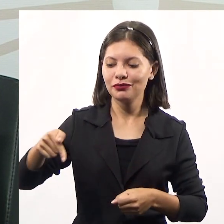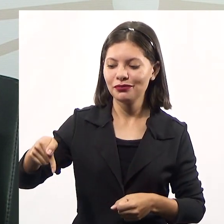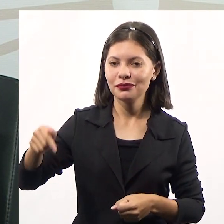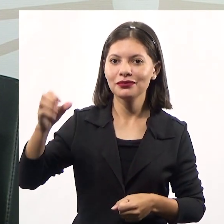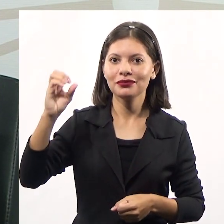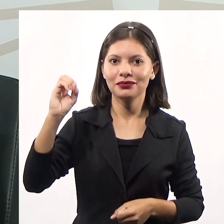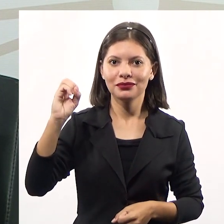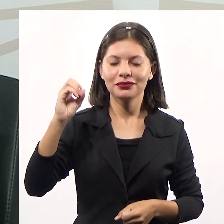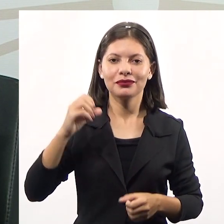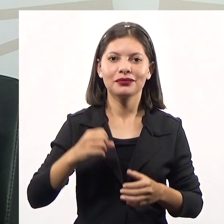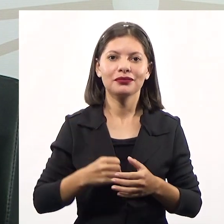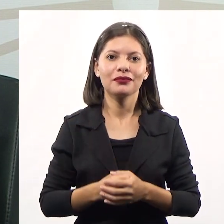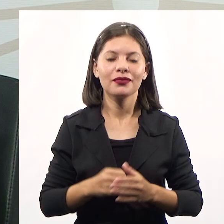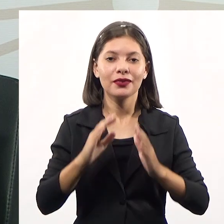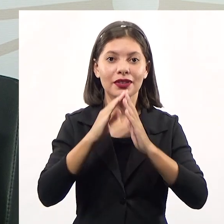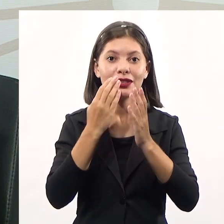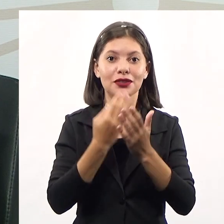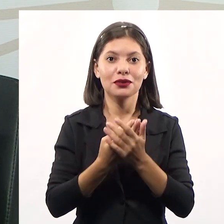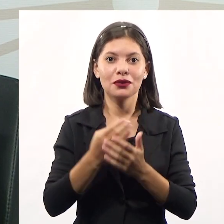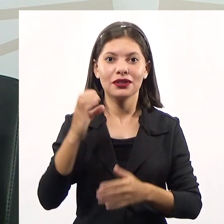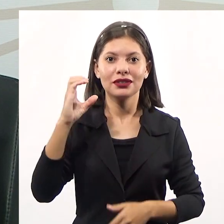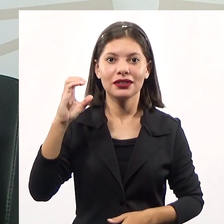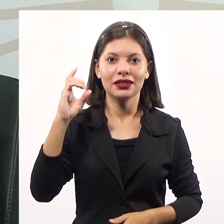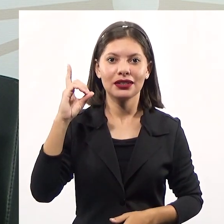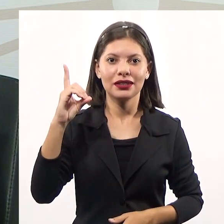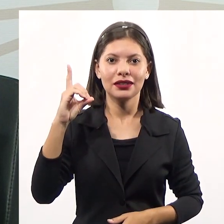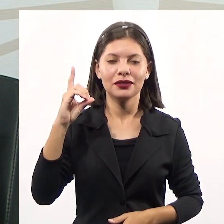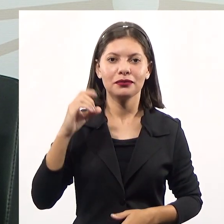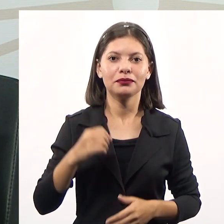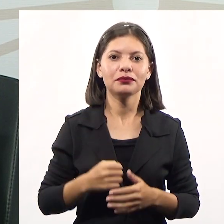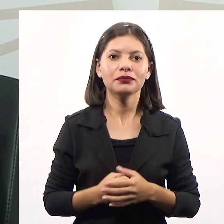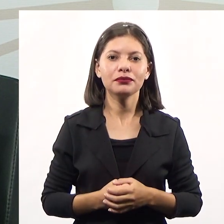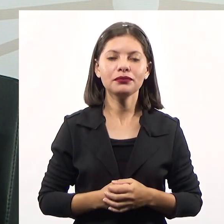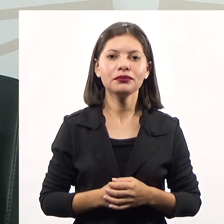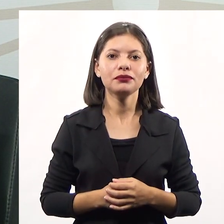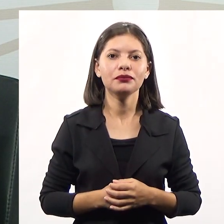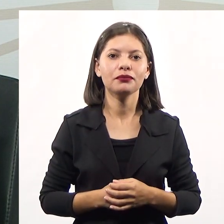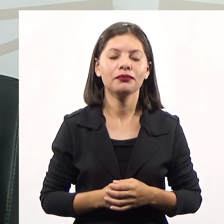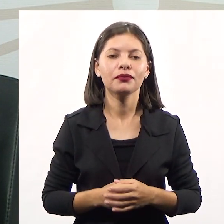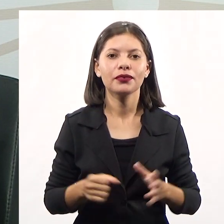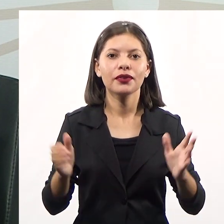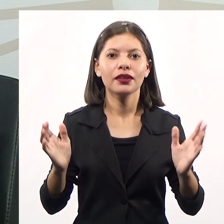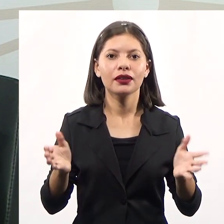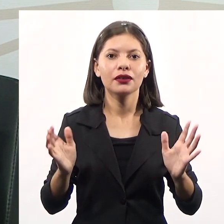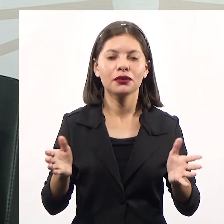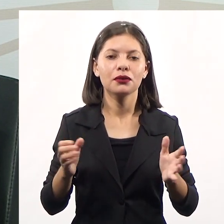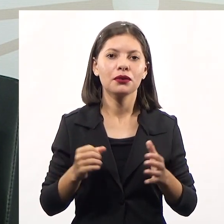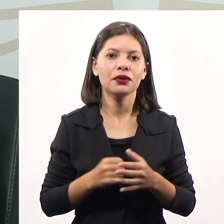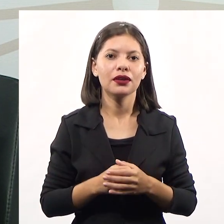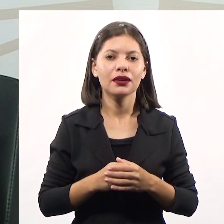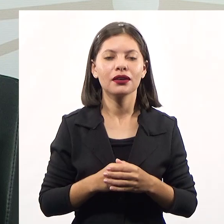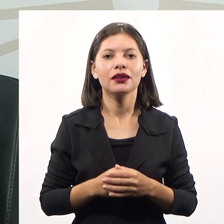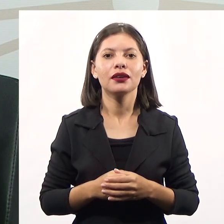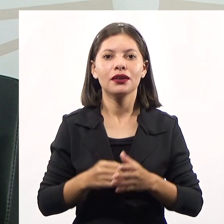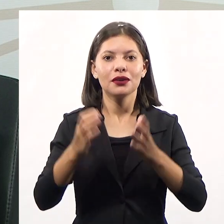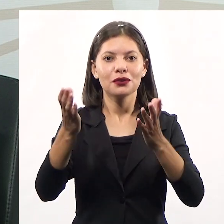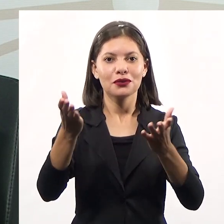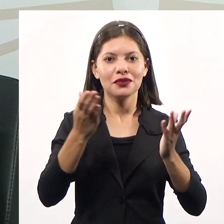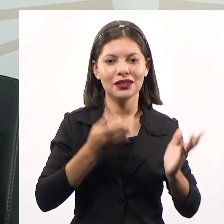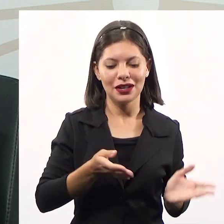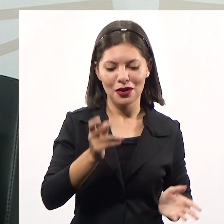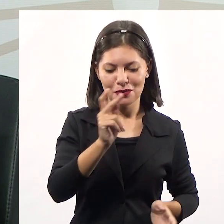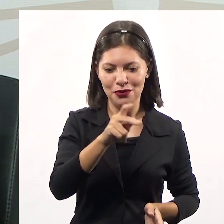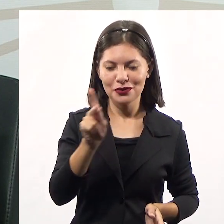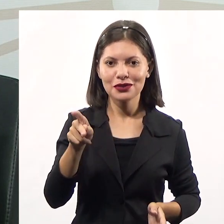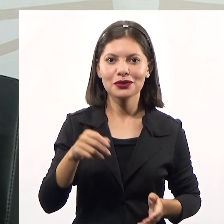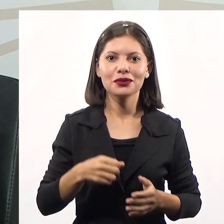de existência, o Instituto Estadual de Educação Carmela Dutra. E eu agora quero convidar nossos